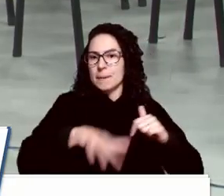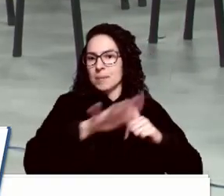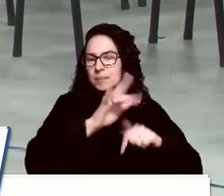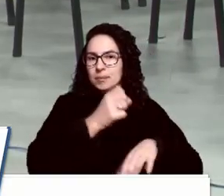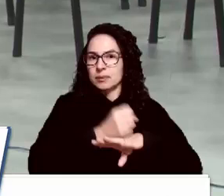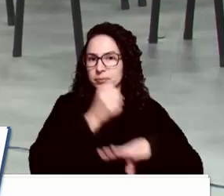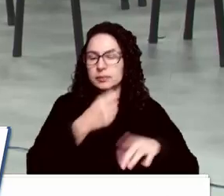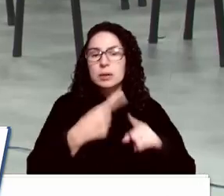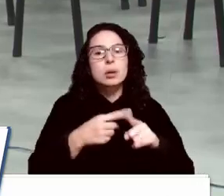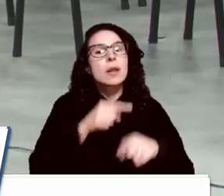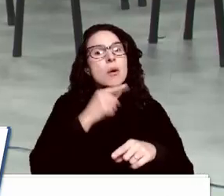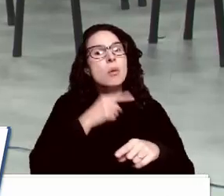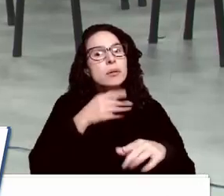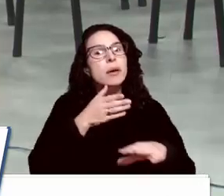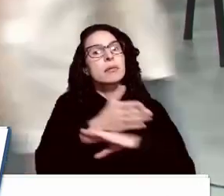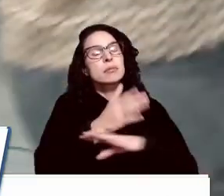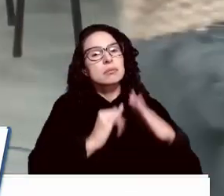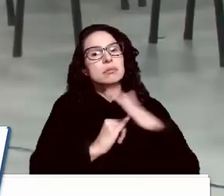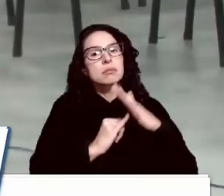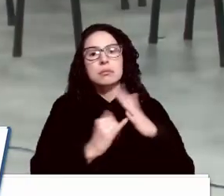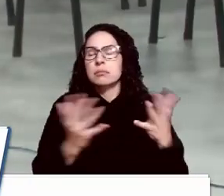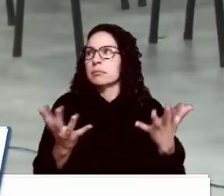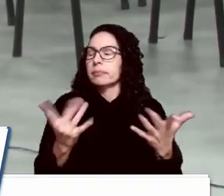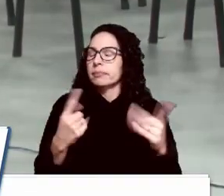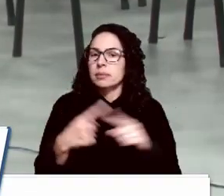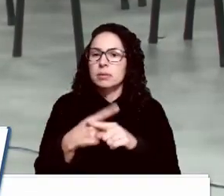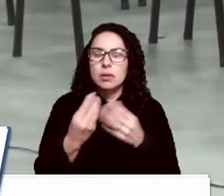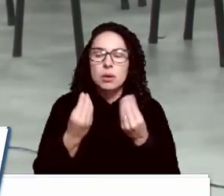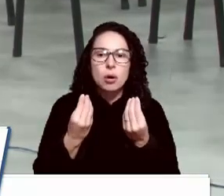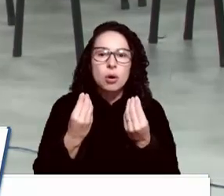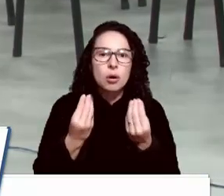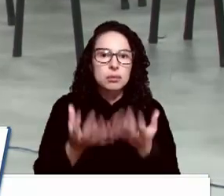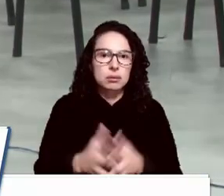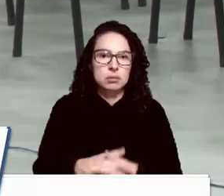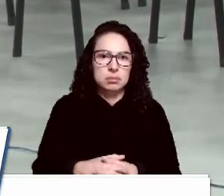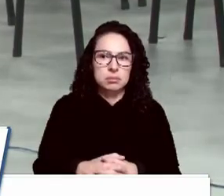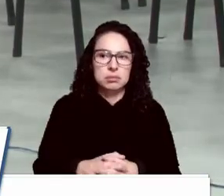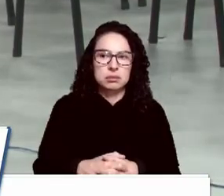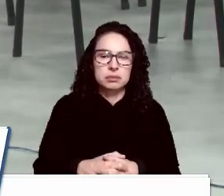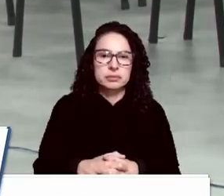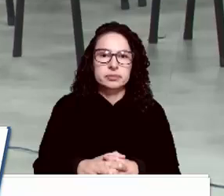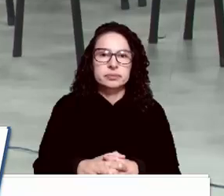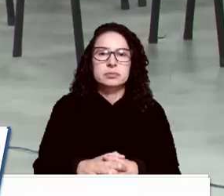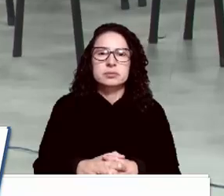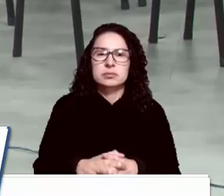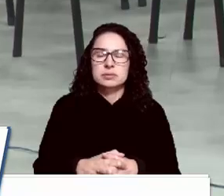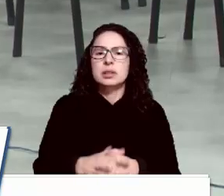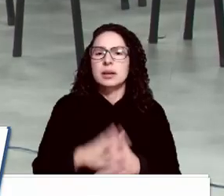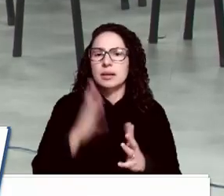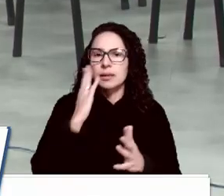não conseguem entrar nas instituições. Isso não tem cabimento, uma coisa dessa. E para quem é do mundo da